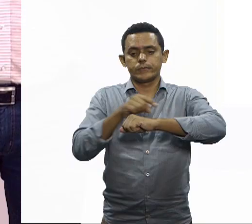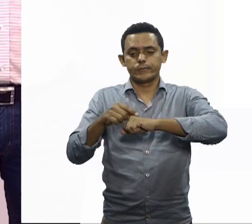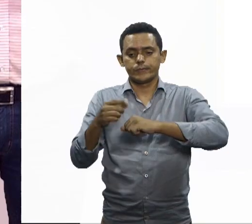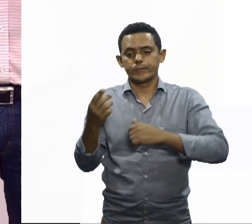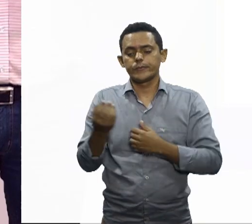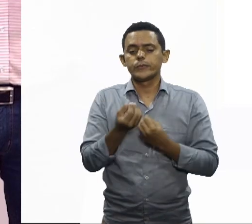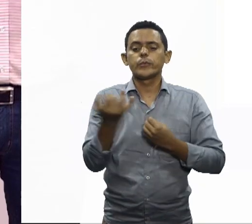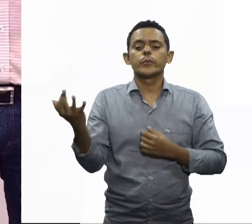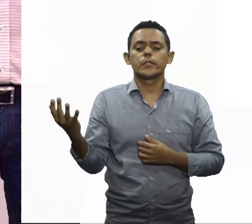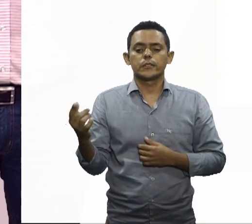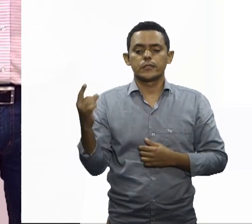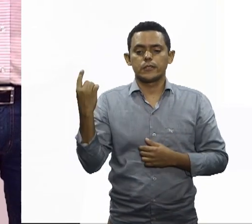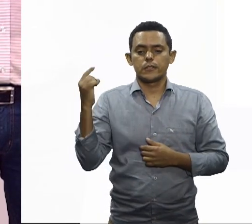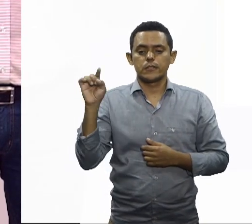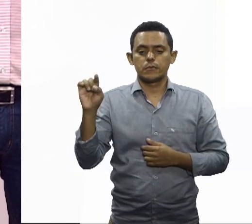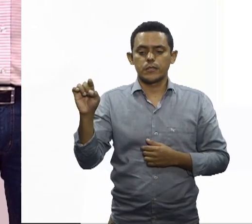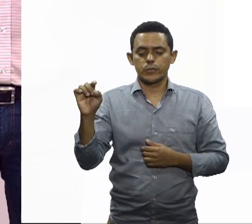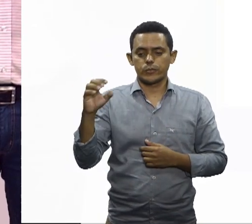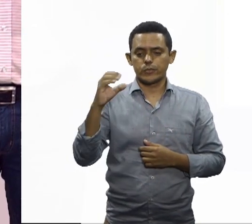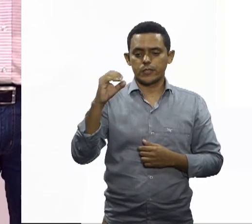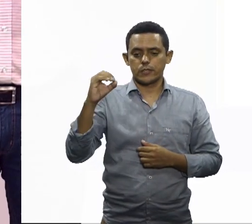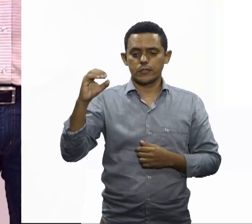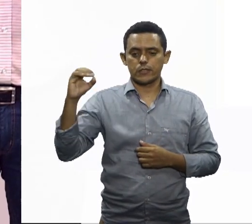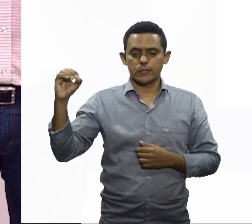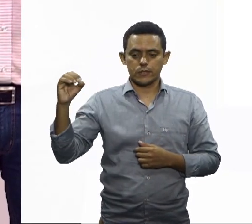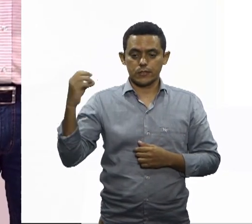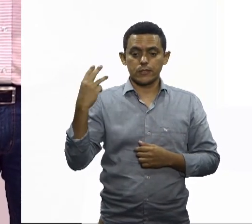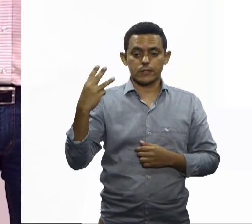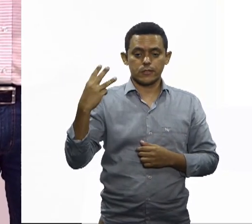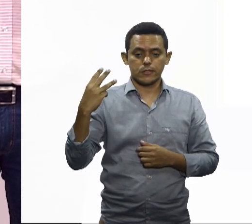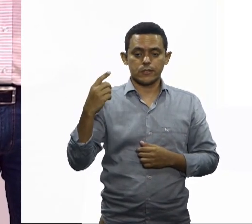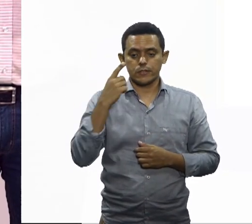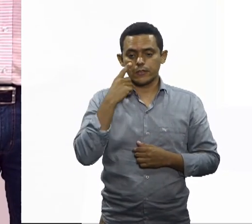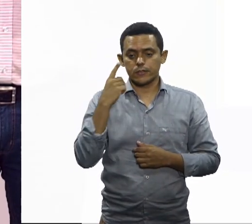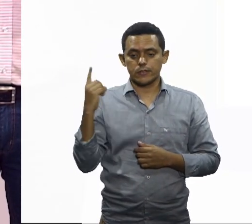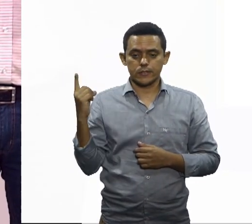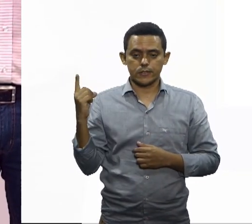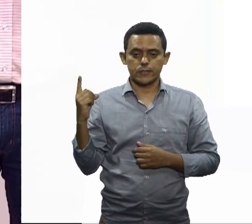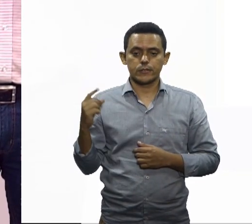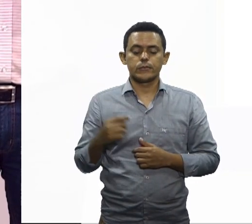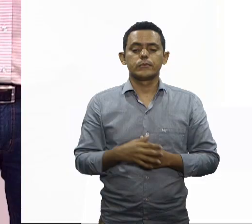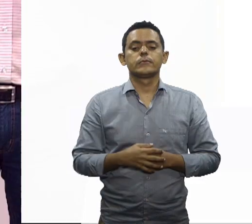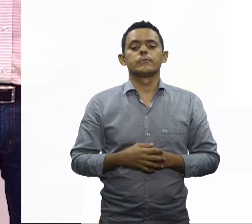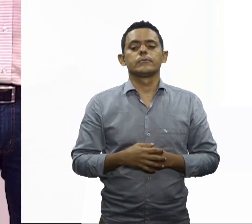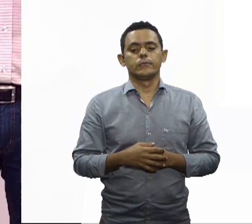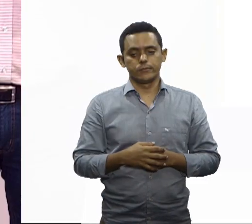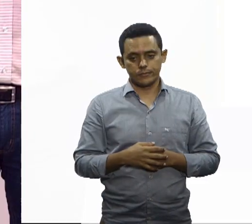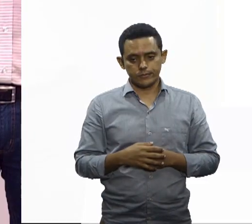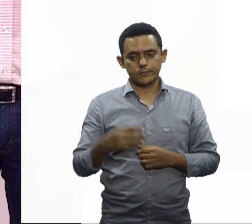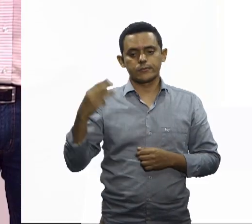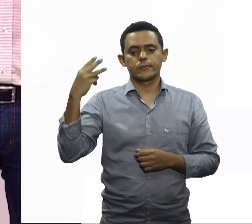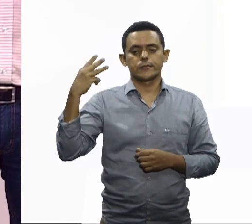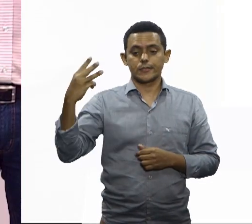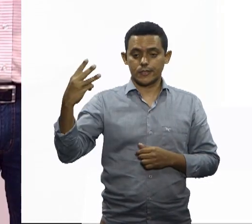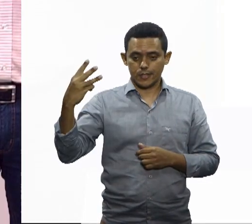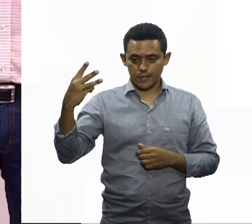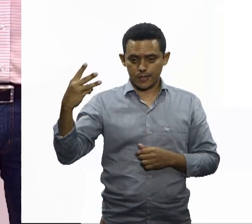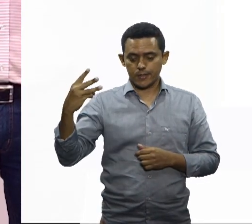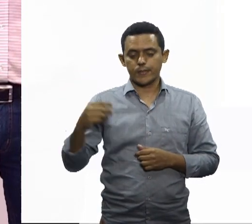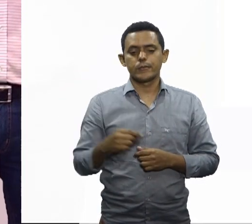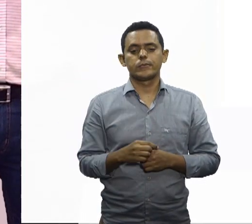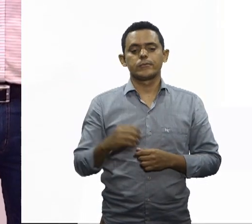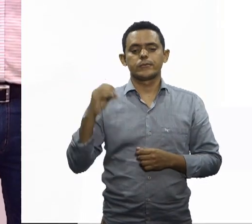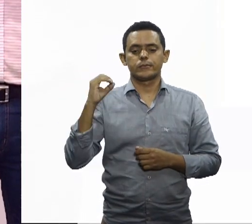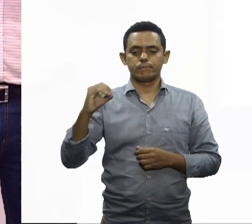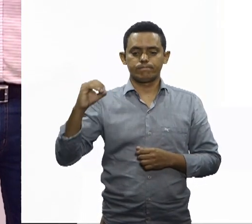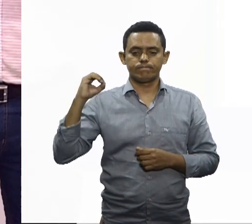lá. Entre metros cúbicos e decímetros cúbicos, eu tenho 1.000. 1.000 tem quantos zeros? 3 zeros. Então, eu vou ter que andar